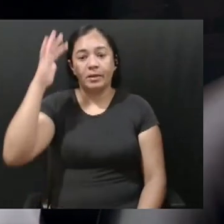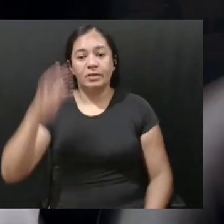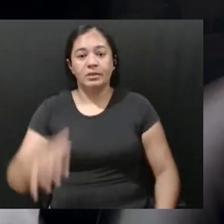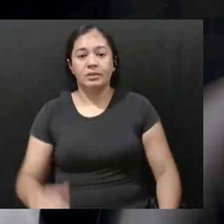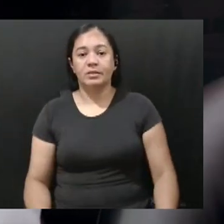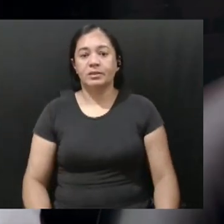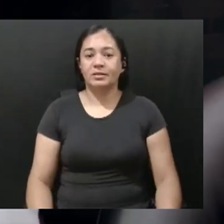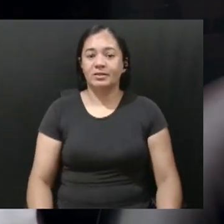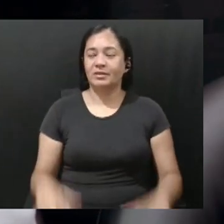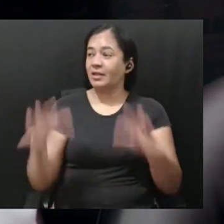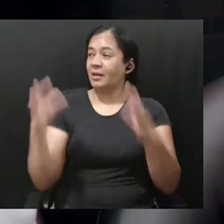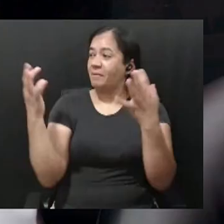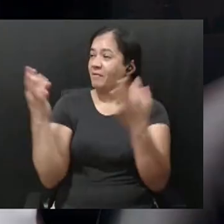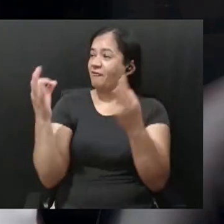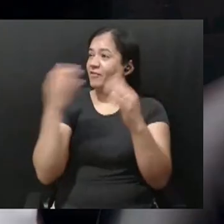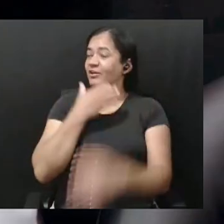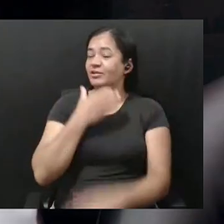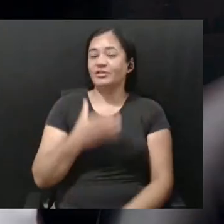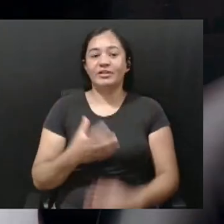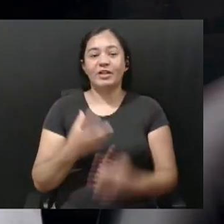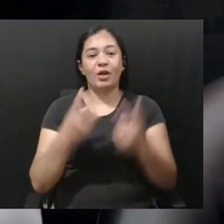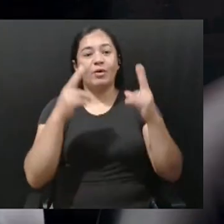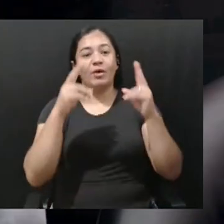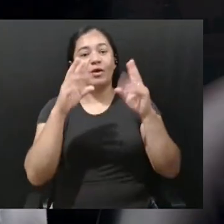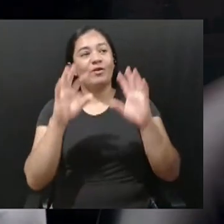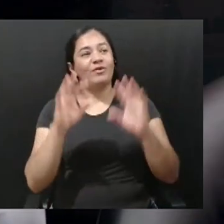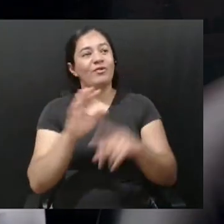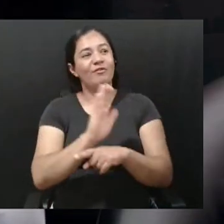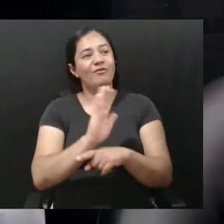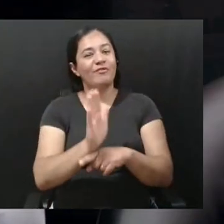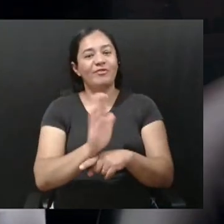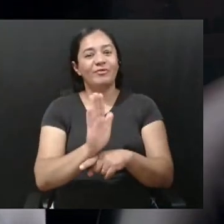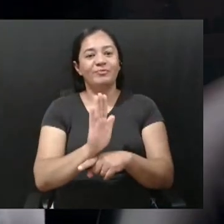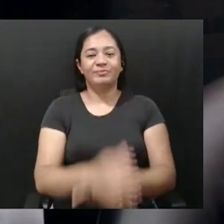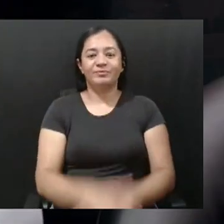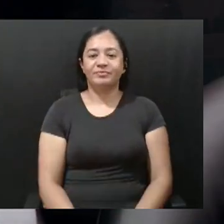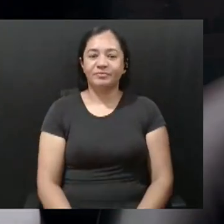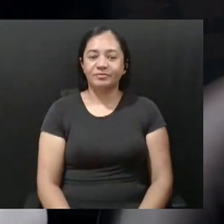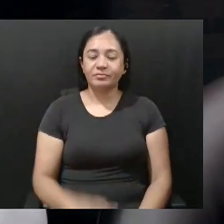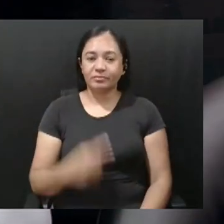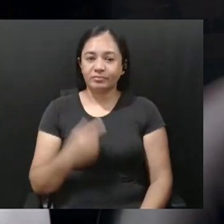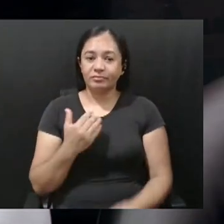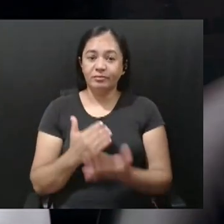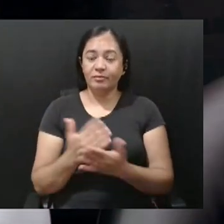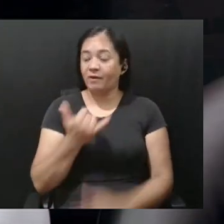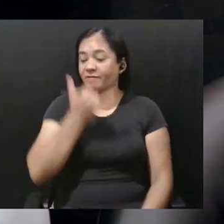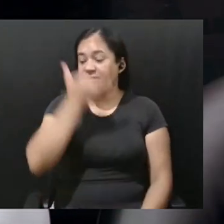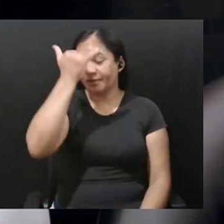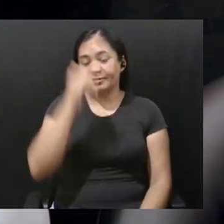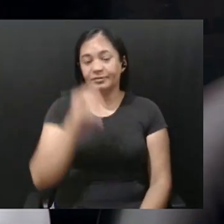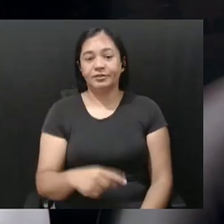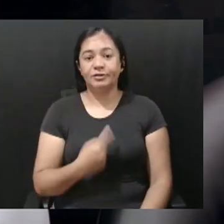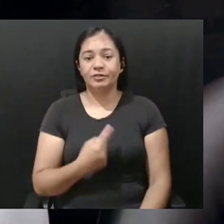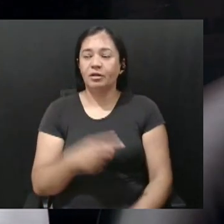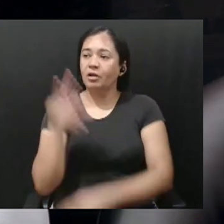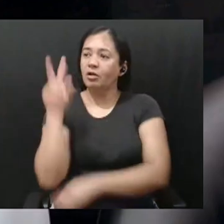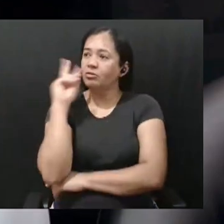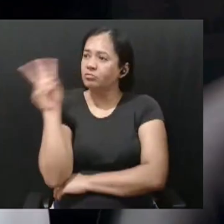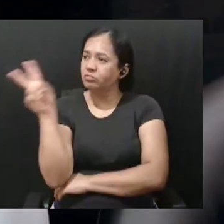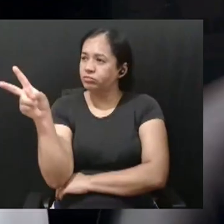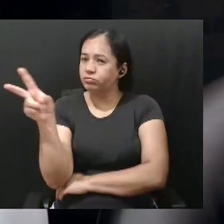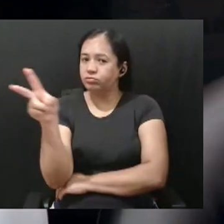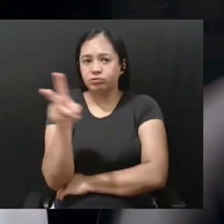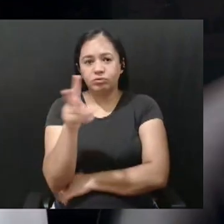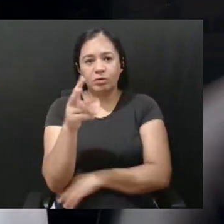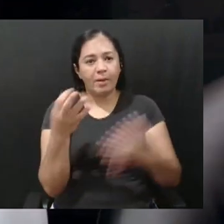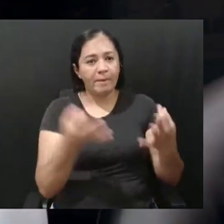nos filmes, Sim. né? A gente já começa a frustração por aí, né? E quando a gente tá olhando muito pro que é perfeito, a gente não aproveita o que é bom e o que é ótimo,